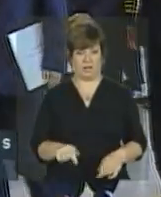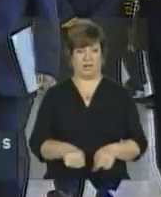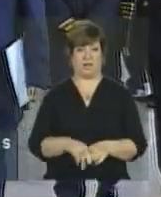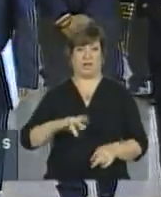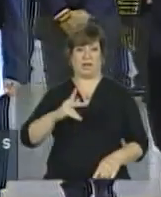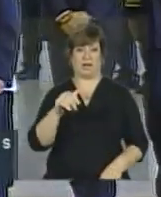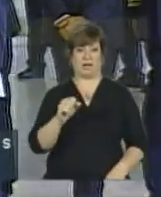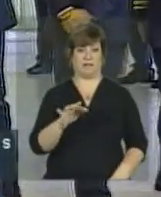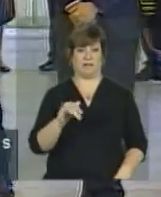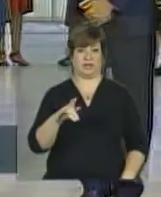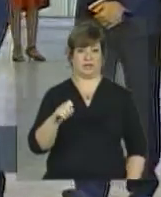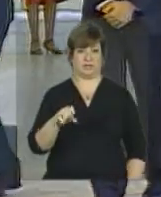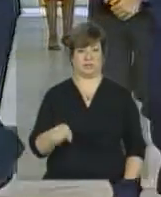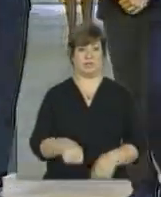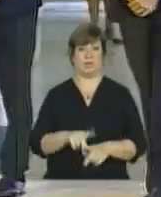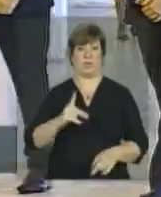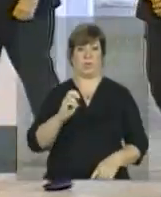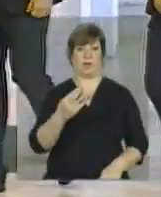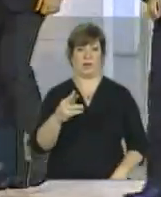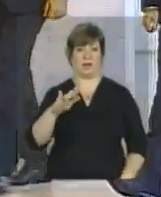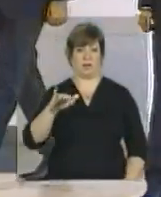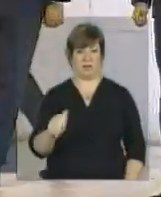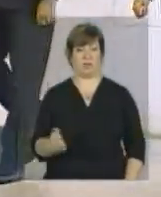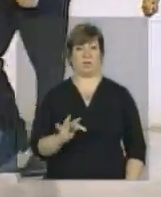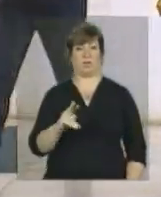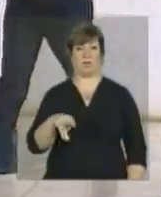Ilhas Fiji e Hungria.